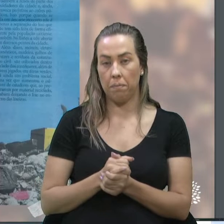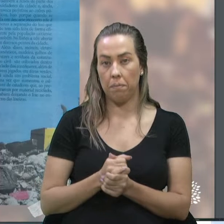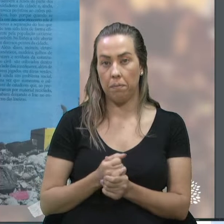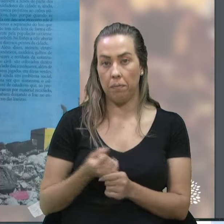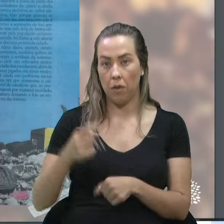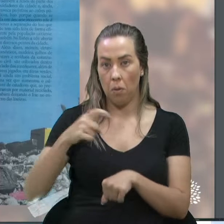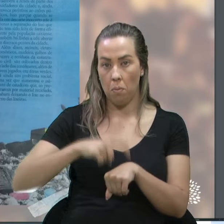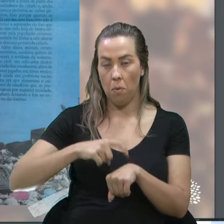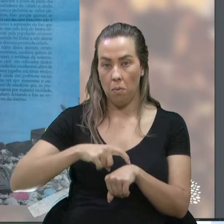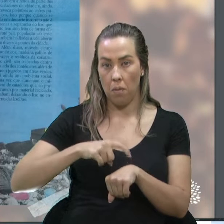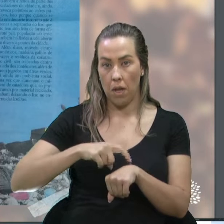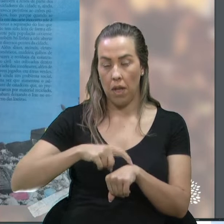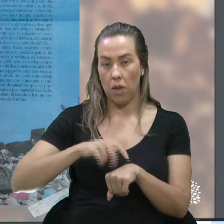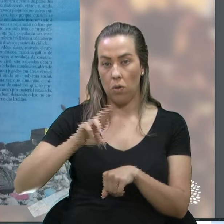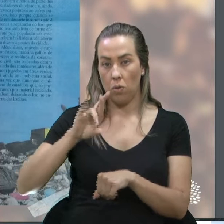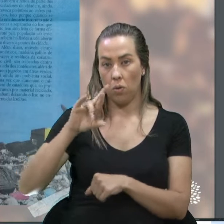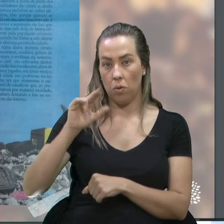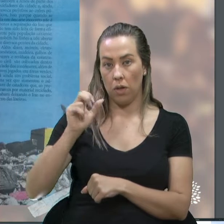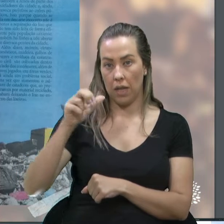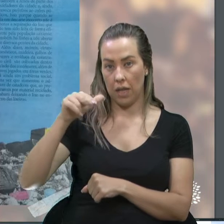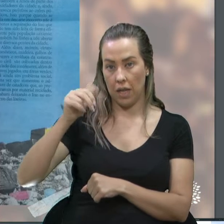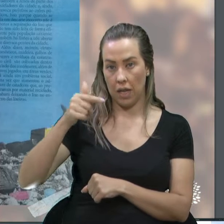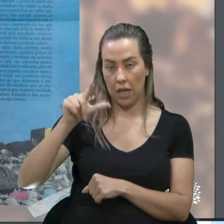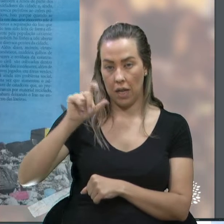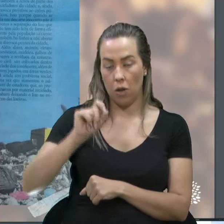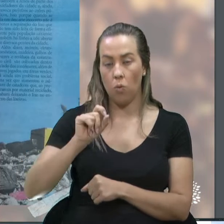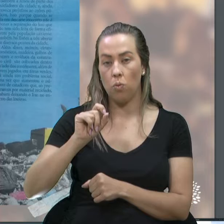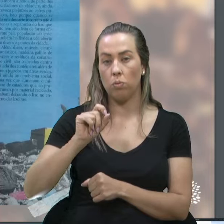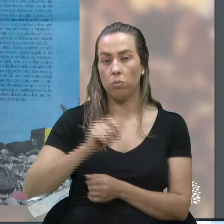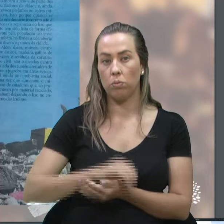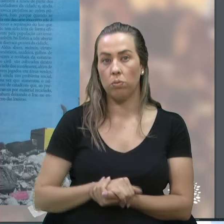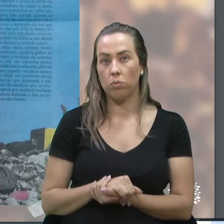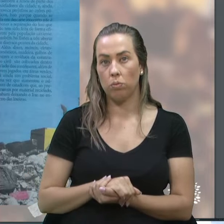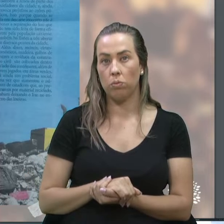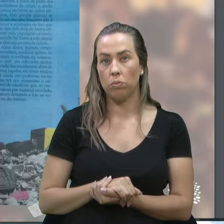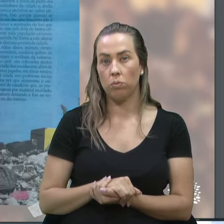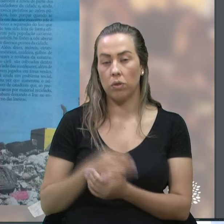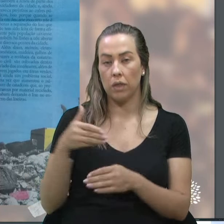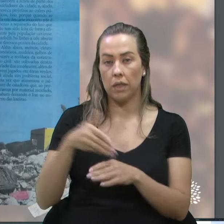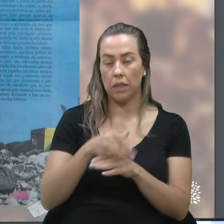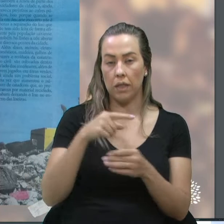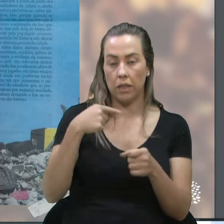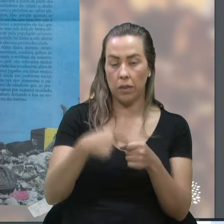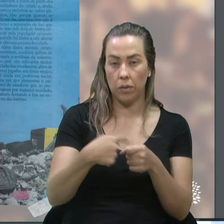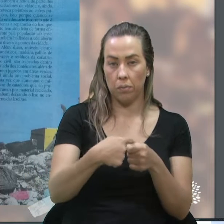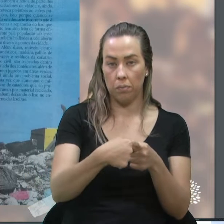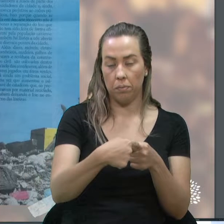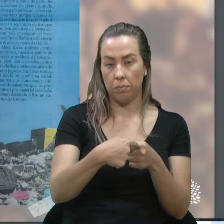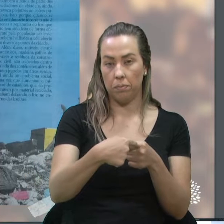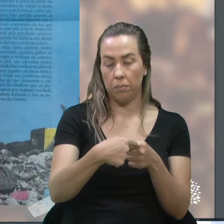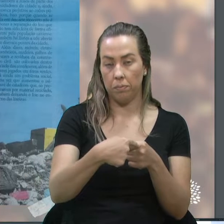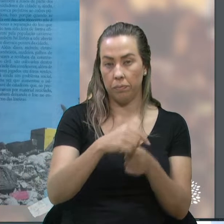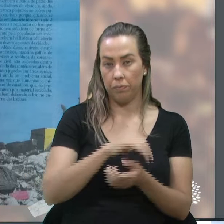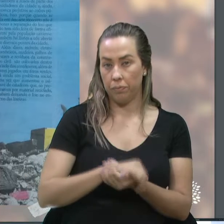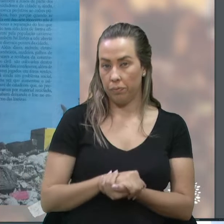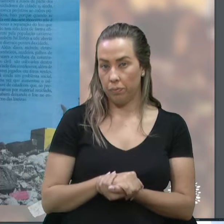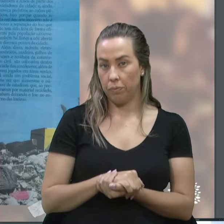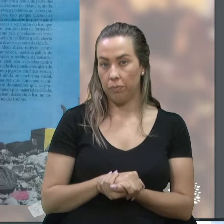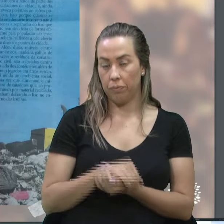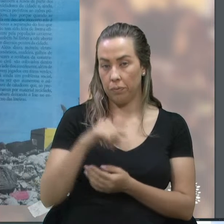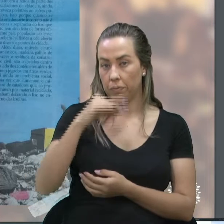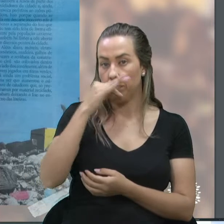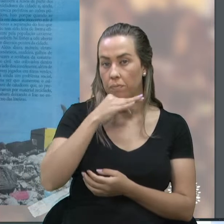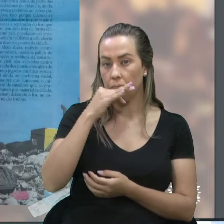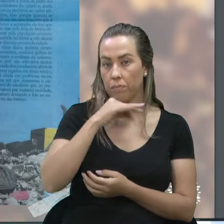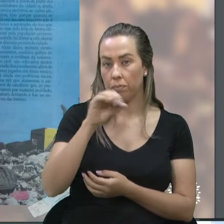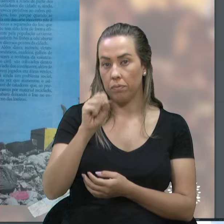ao aterro Rincão das Flores, no limite que todos ali conhecem, entre o município aqui de Caxias